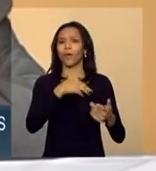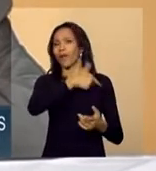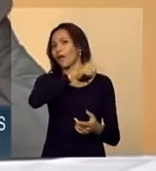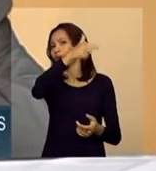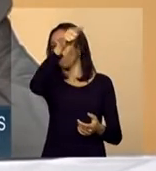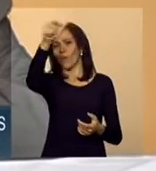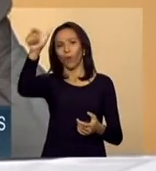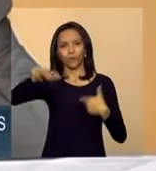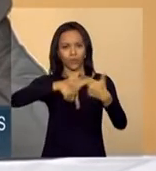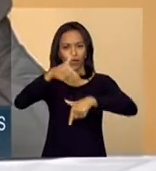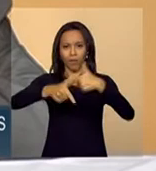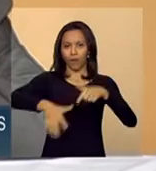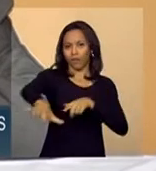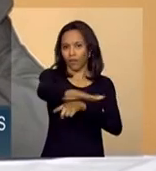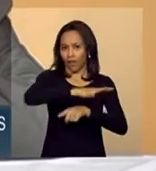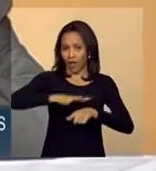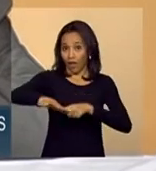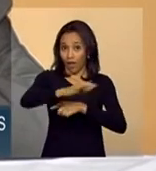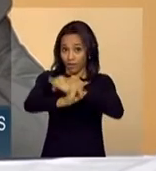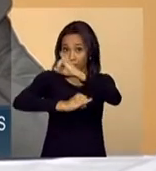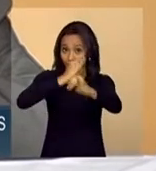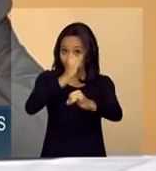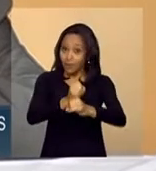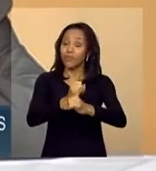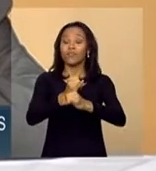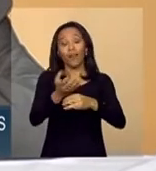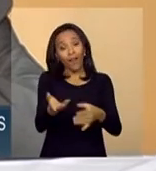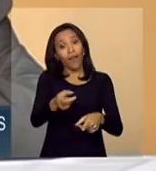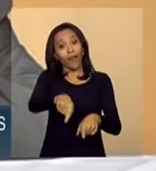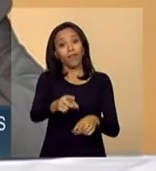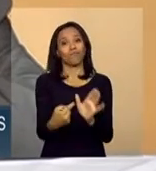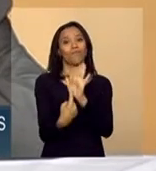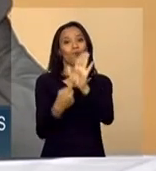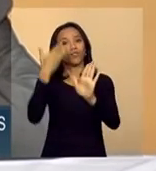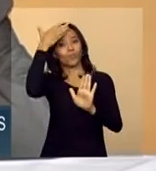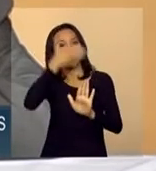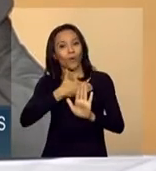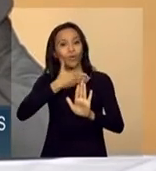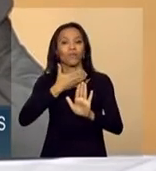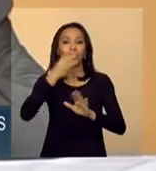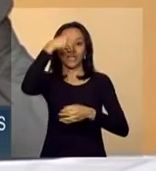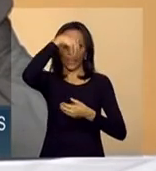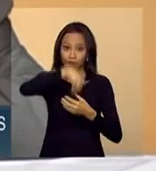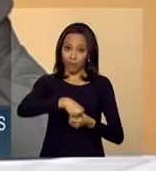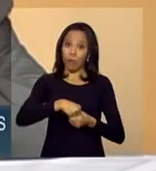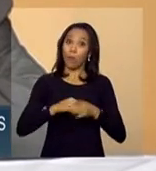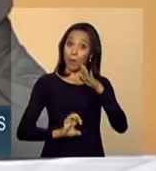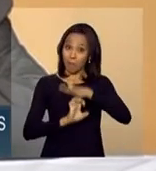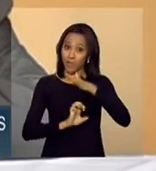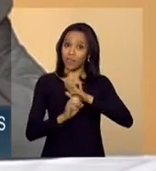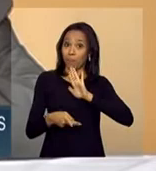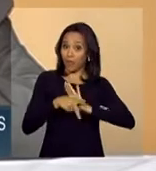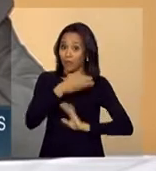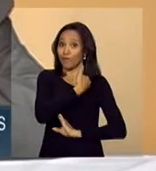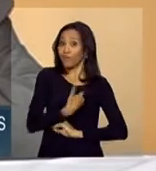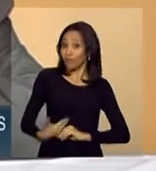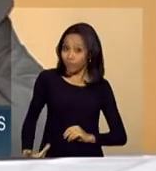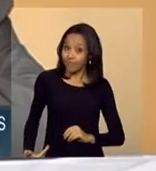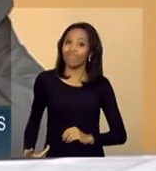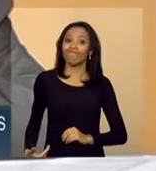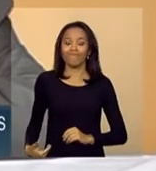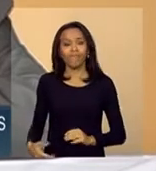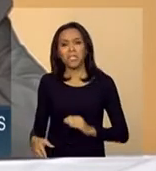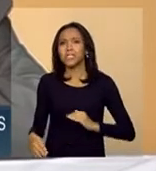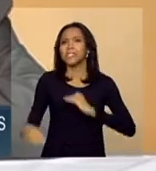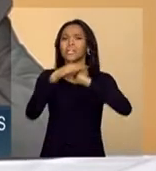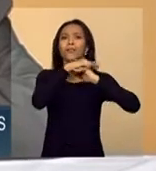internacional de telecomunicações. Eu acho que esse é um outro legado que mostra uma empresa estatal de telecomunicações que se iguala a